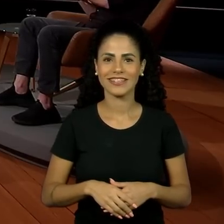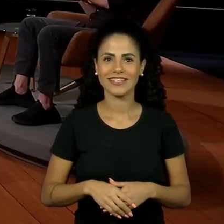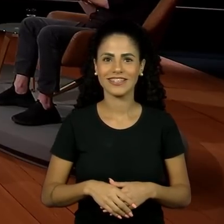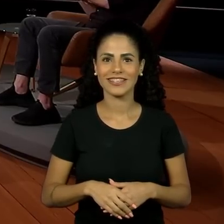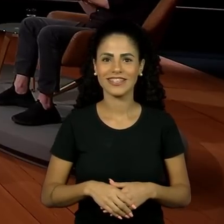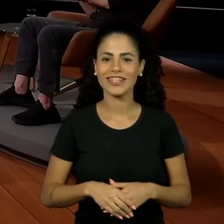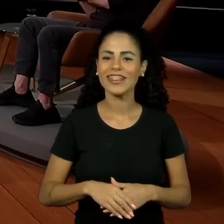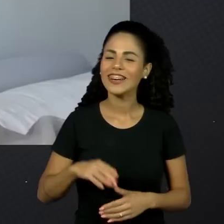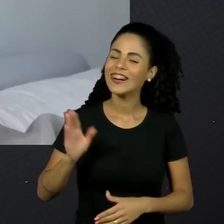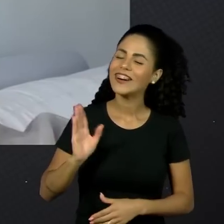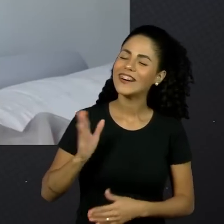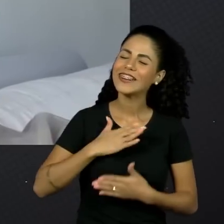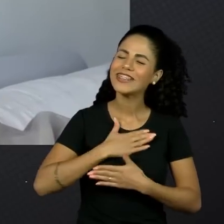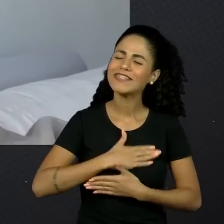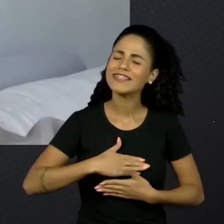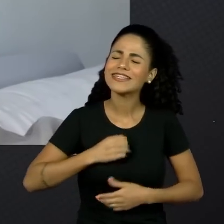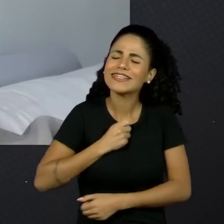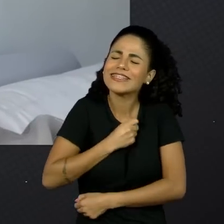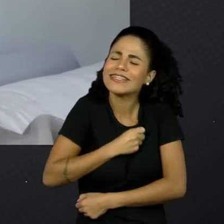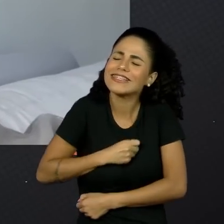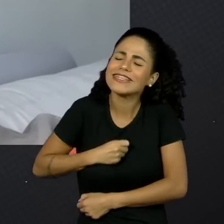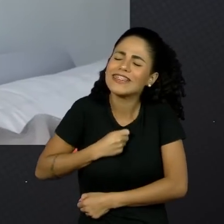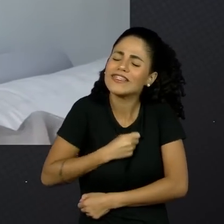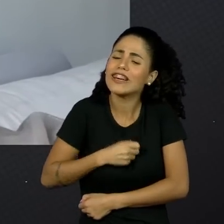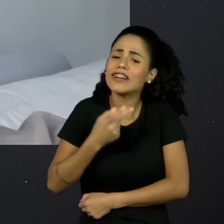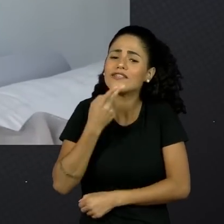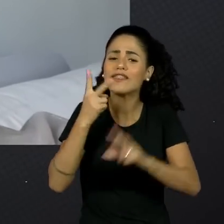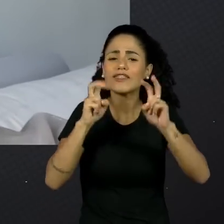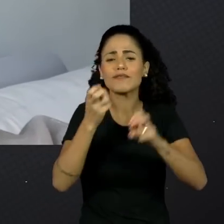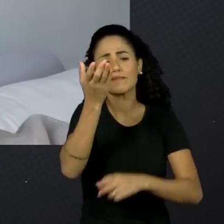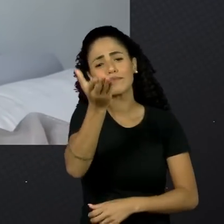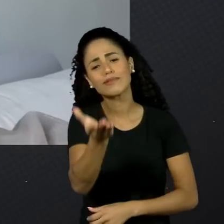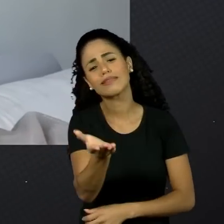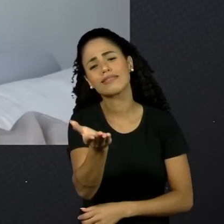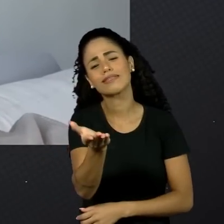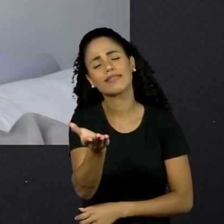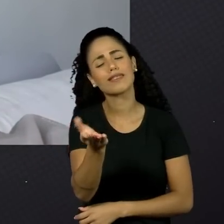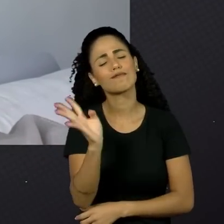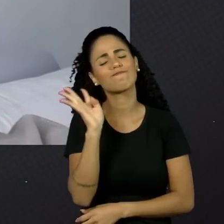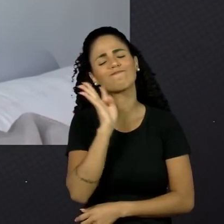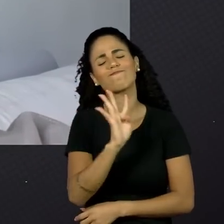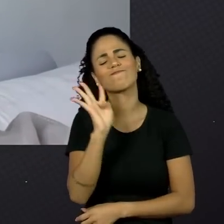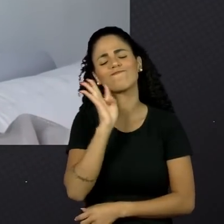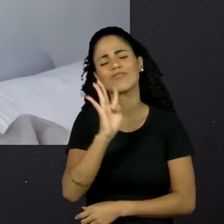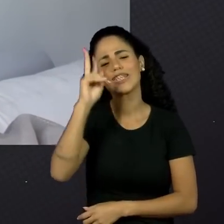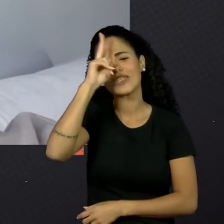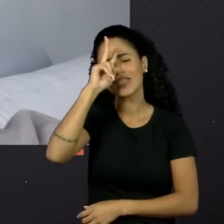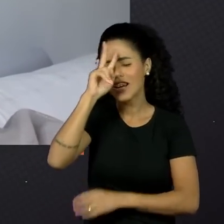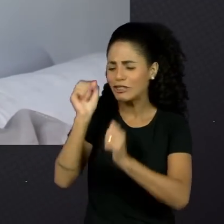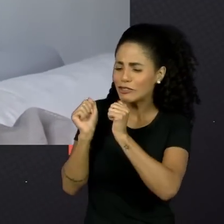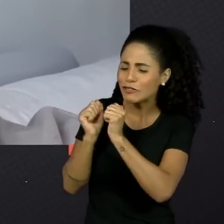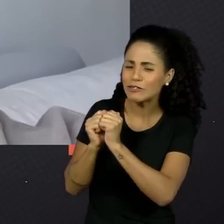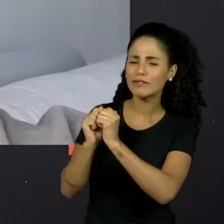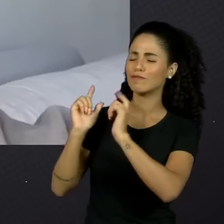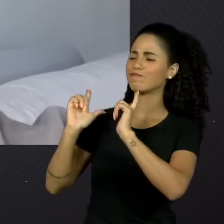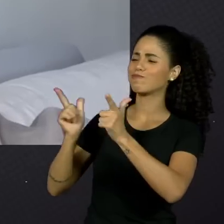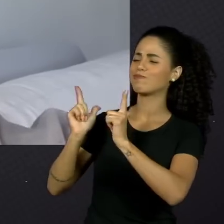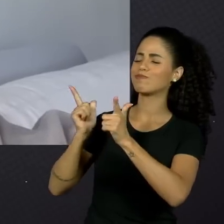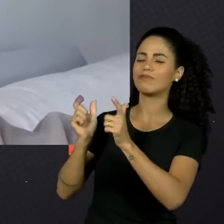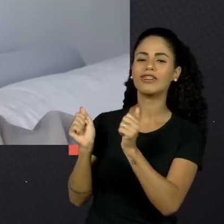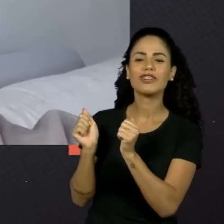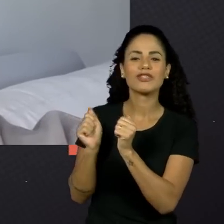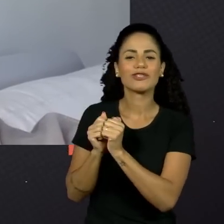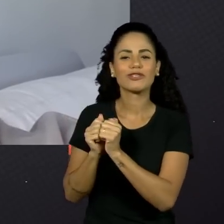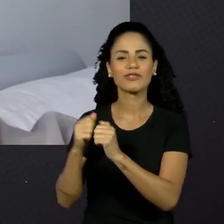Que prazer, que saudade, que bom falar de você. Tão legal a nossa história, né? A gente se divertiu tanto fazendo